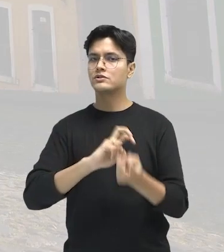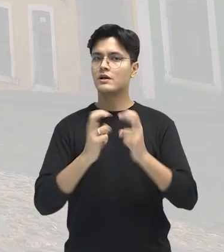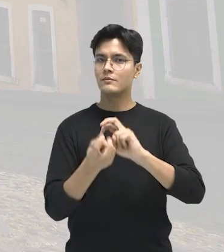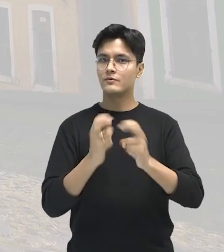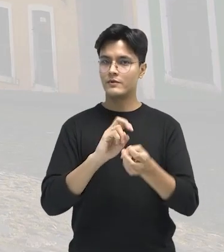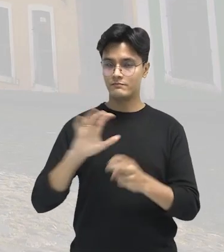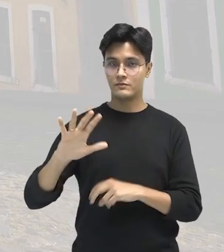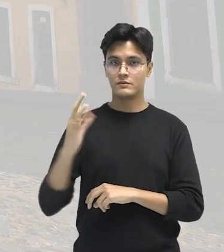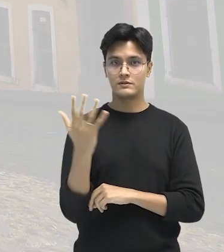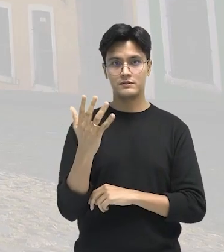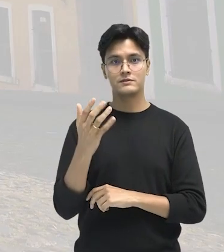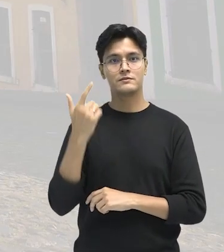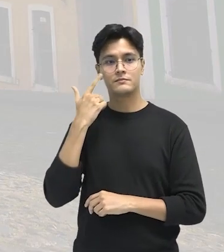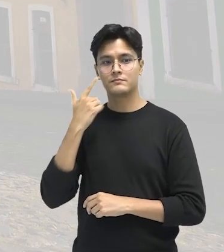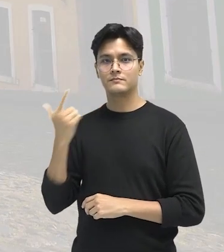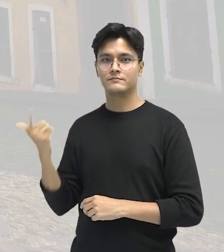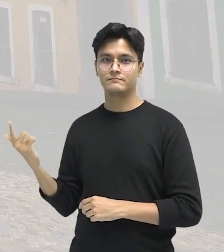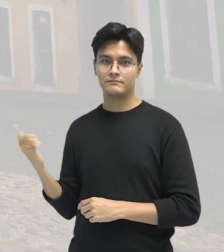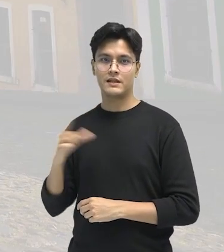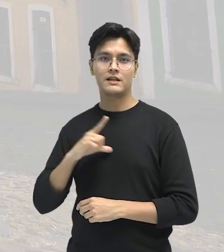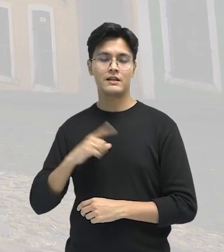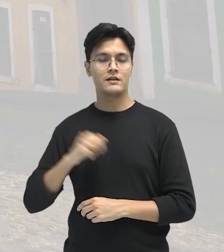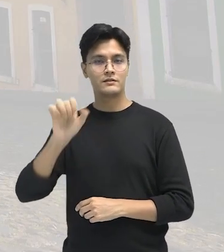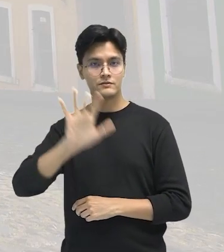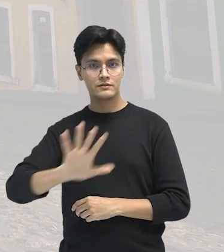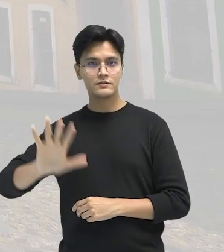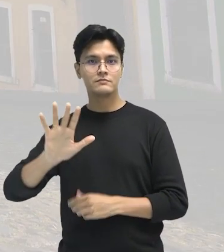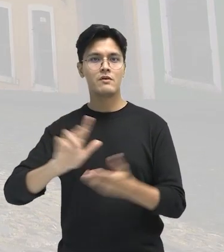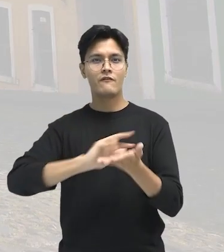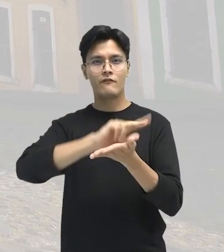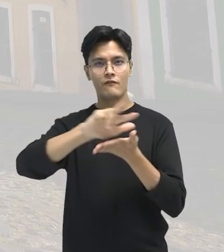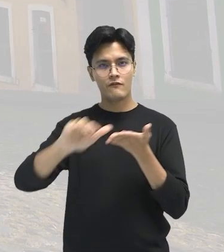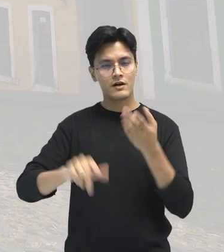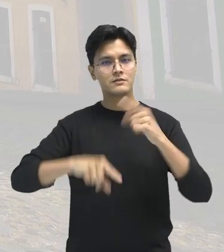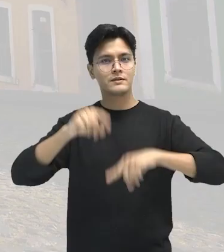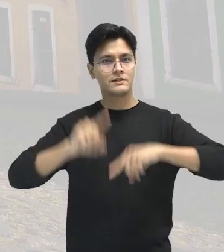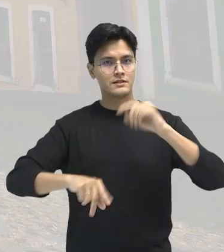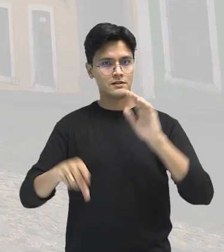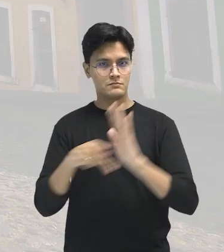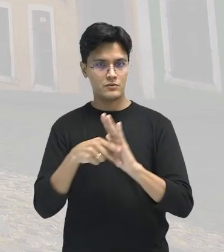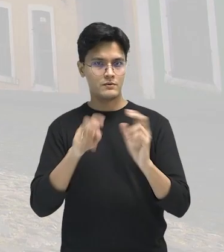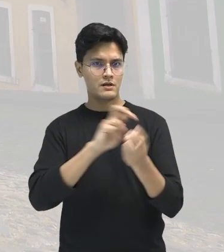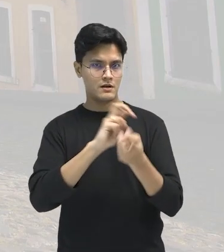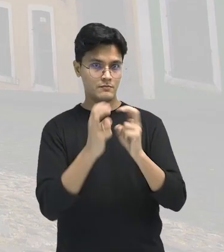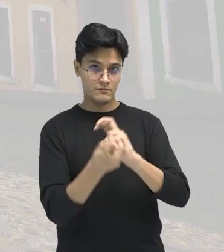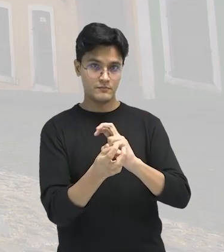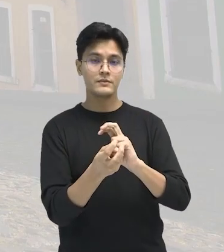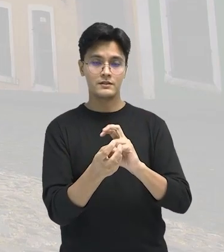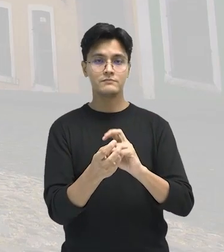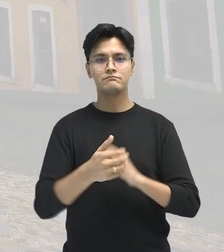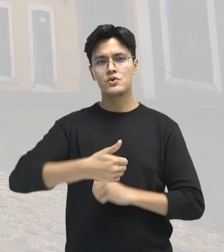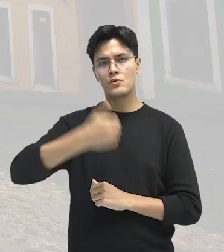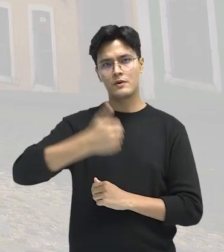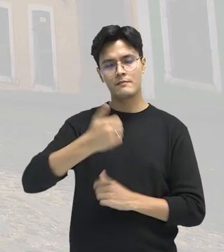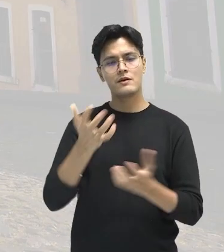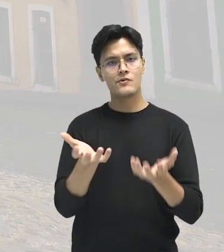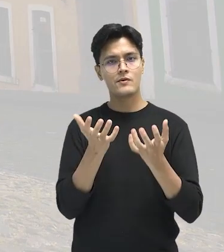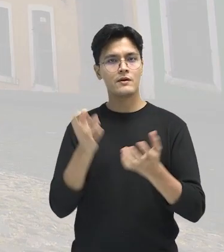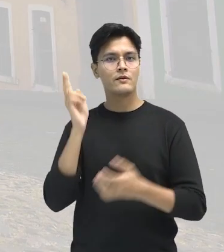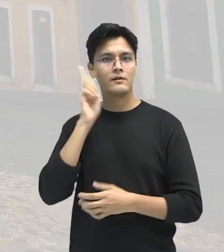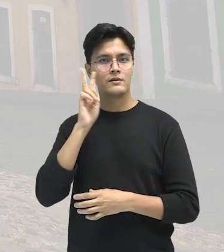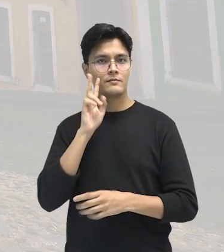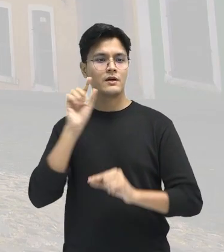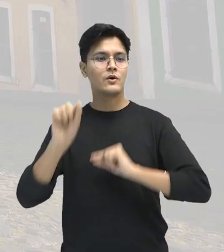Muito bem, então observem aqui ao meu lado, nós temos vários desses instrumentos, né? E o primeiro que eu quero relembrar